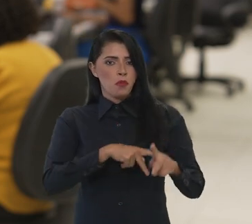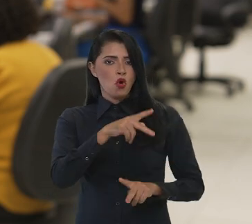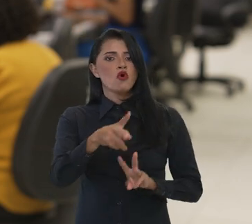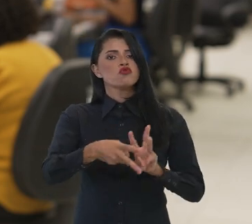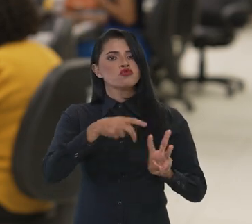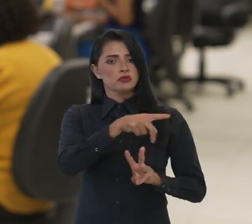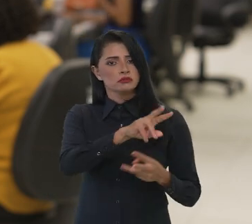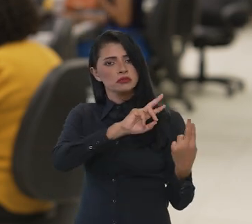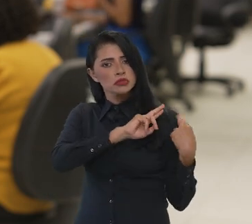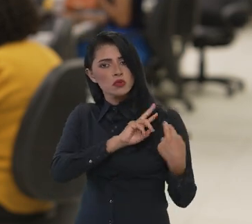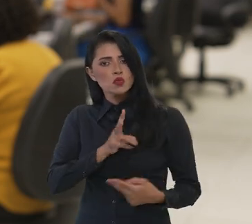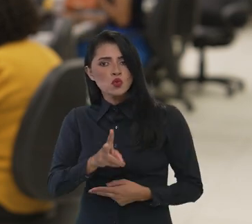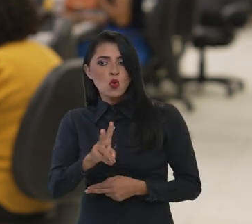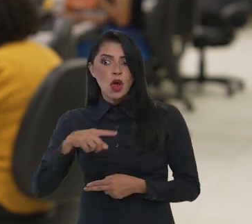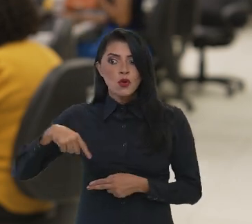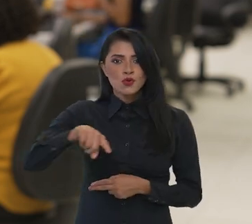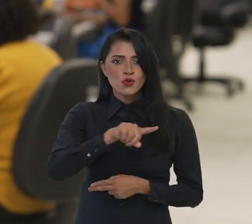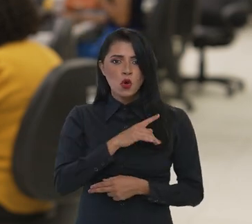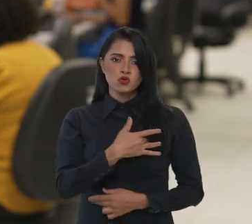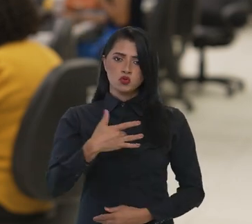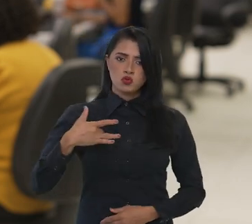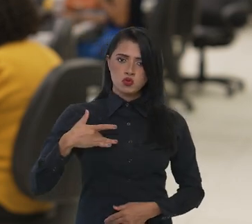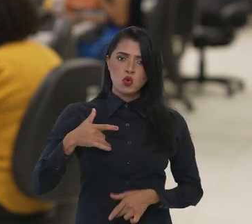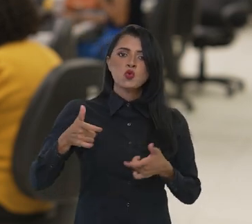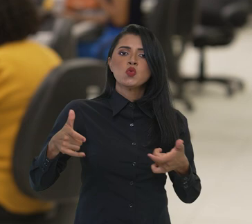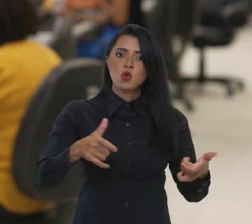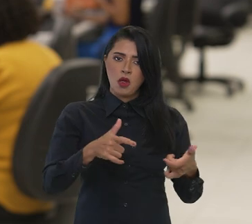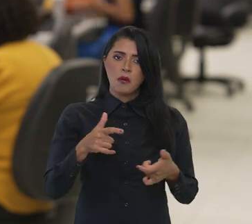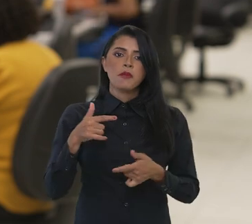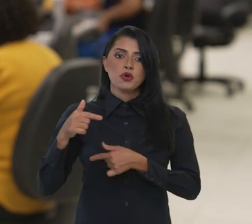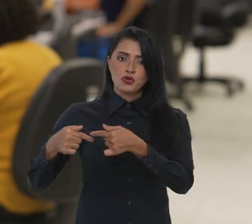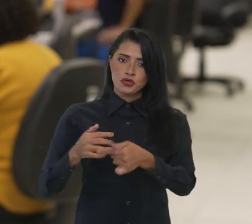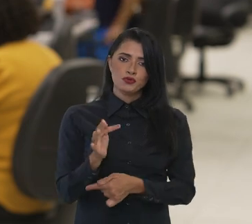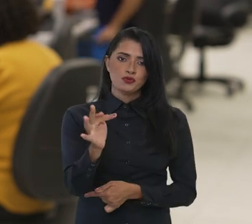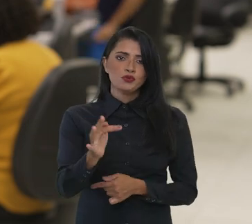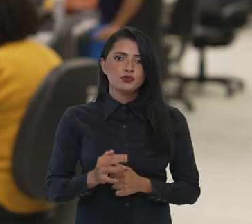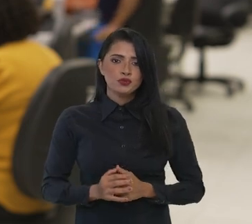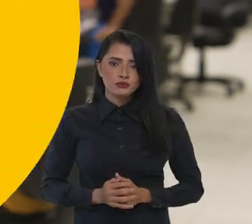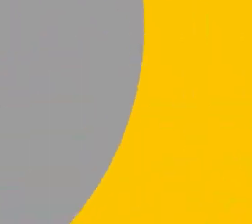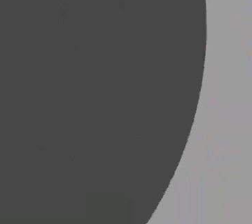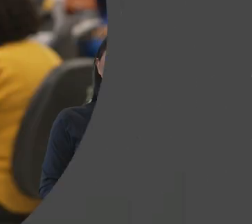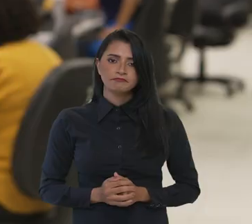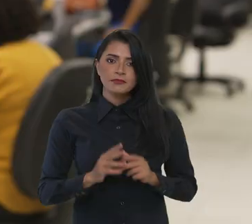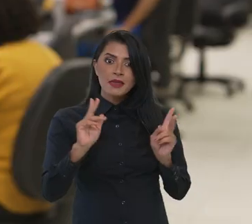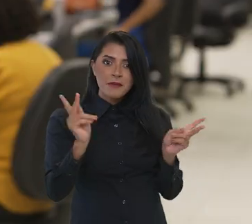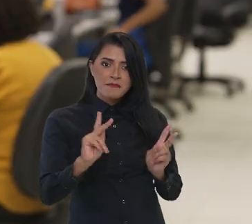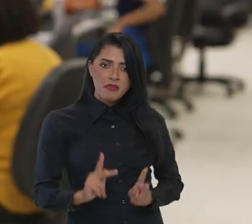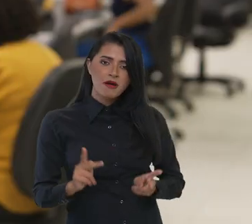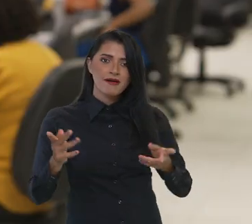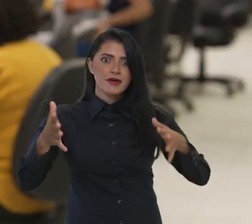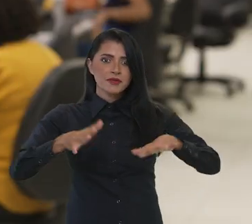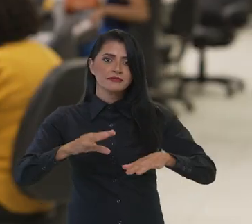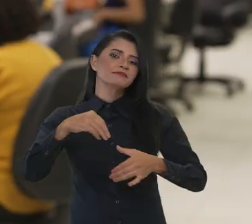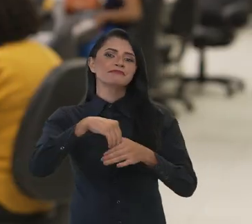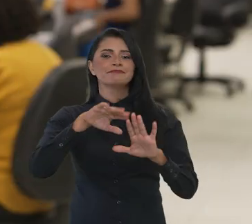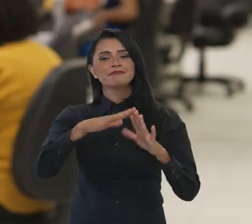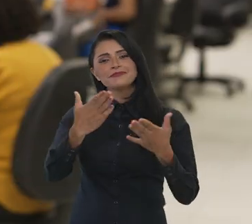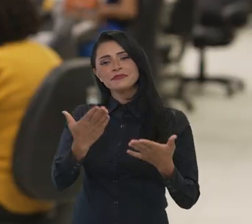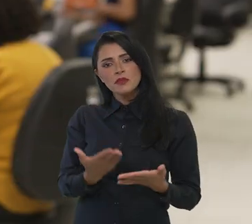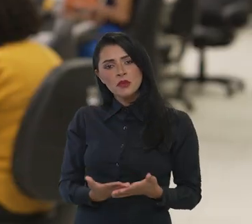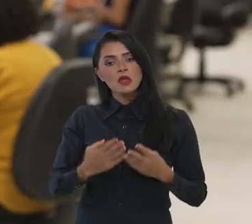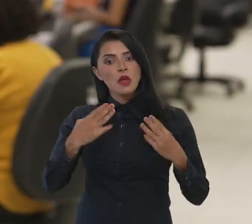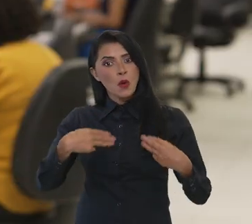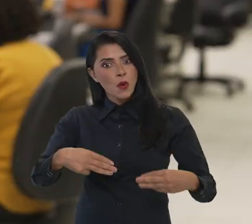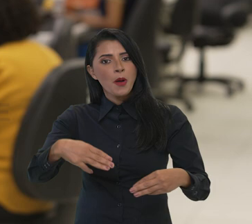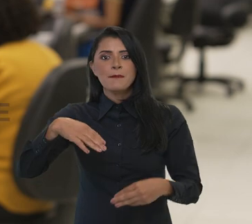são responsáveis por manter o nosso ambiente sadio para as próximas gerações. Paz e inclusão nas